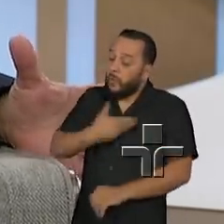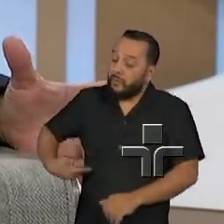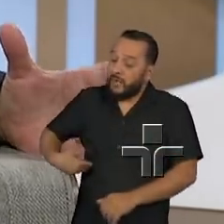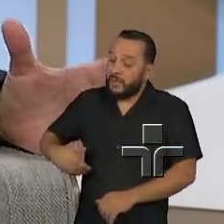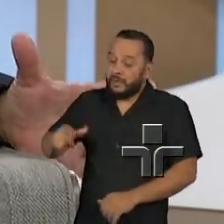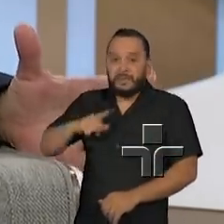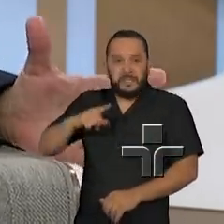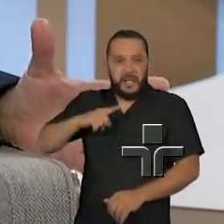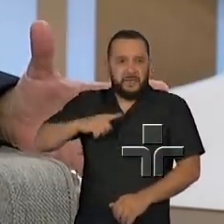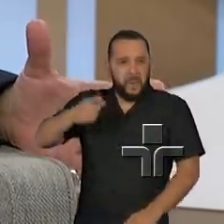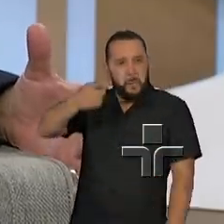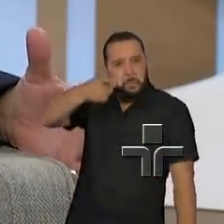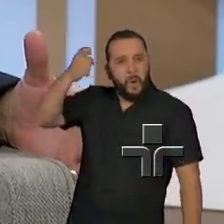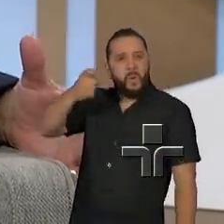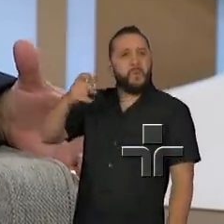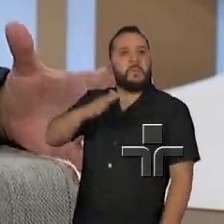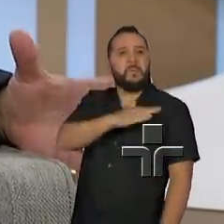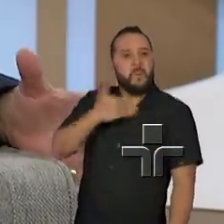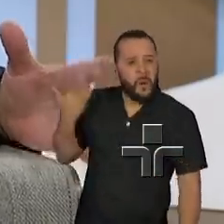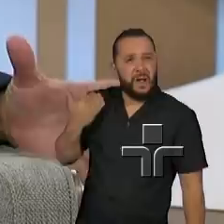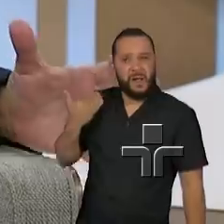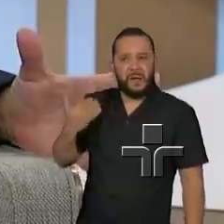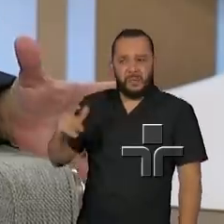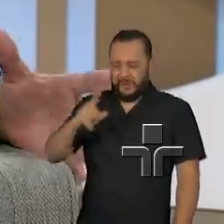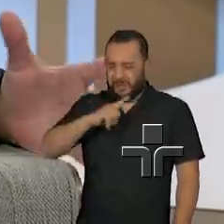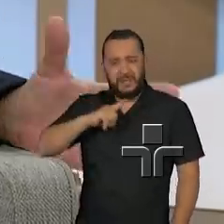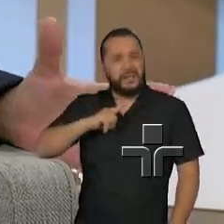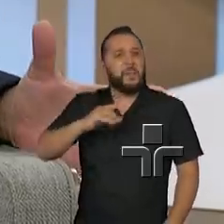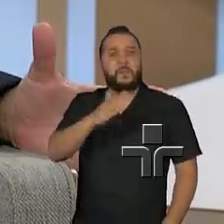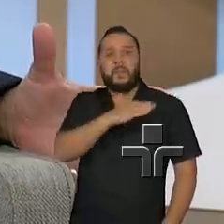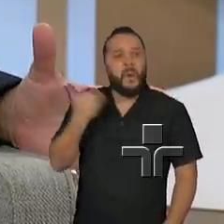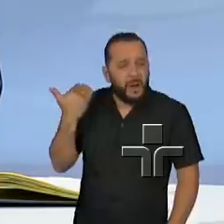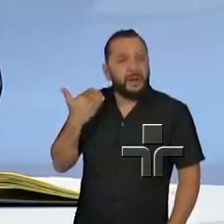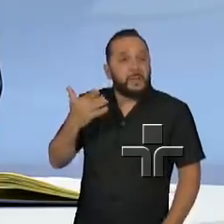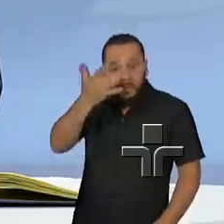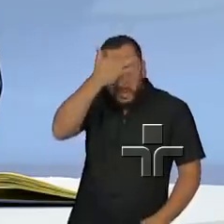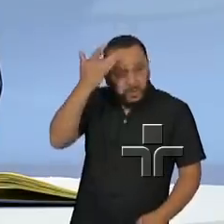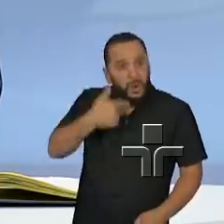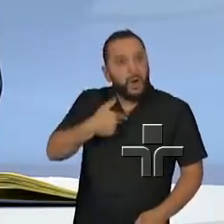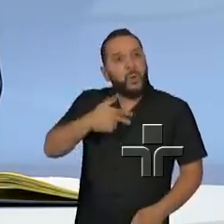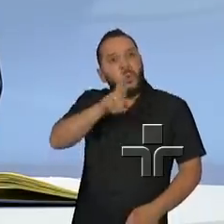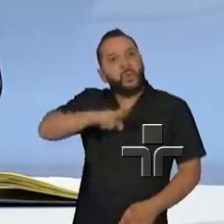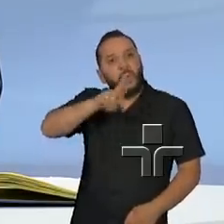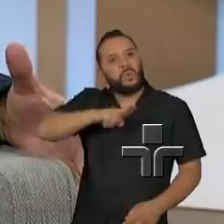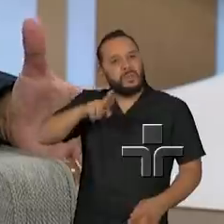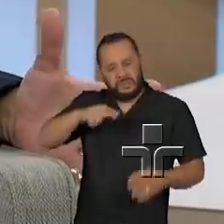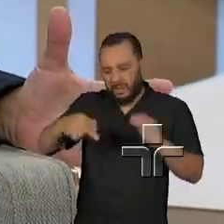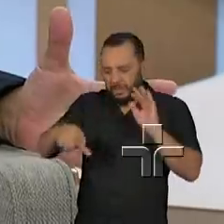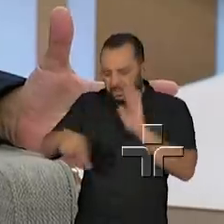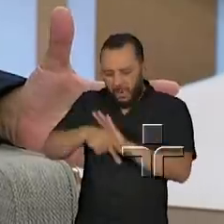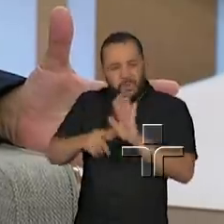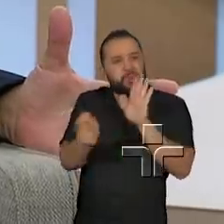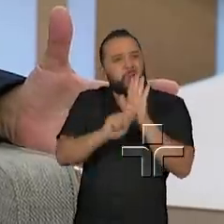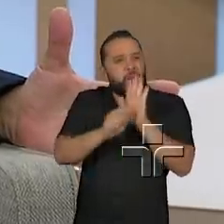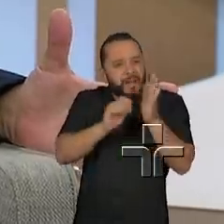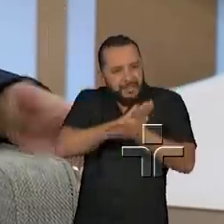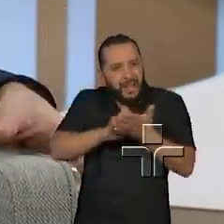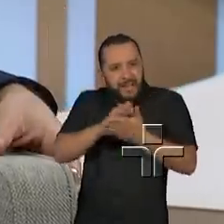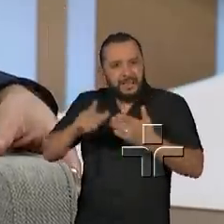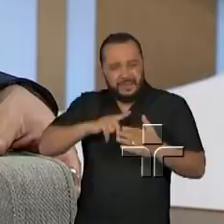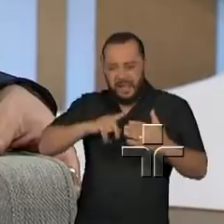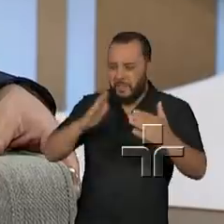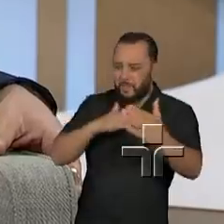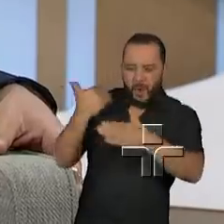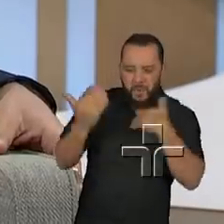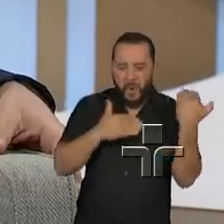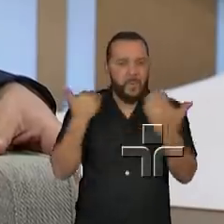uma bala de uma guerra que não deveria existir. Essa guerra mata as pessoas que não usam drogas. Então a gente precisa acabar com a guerra e regulamentar todas as substâncias. O